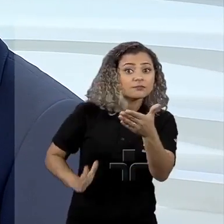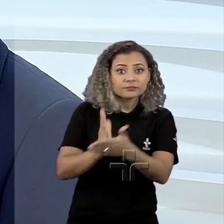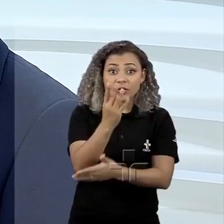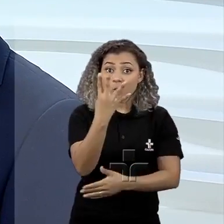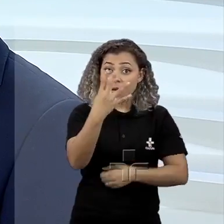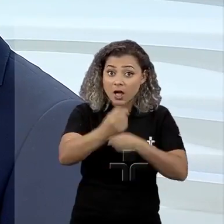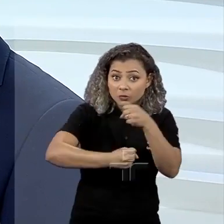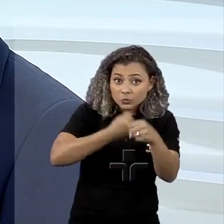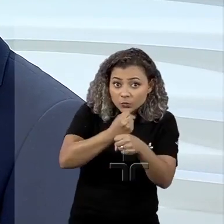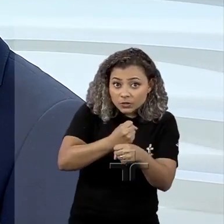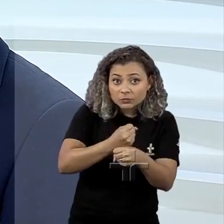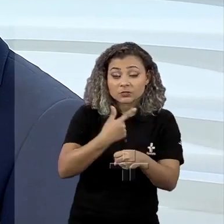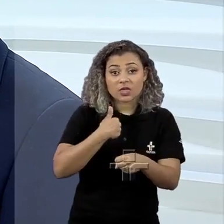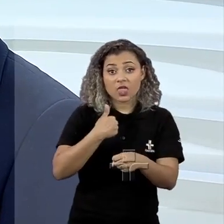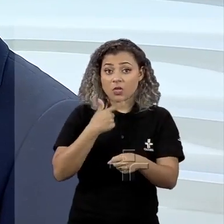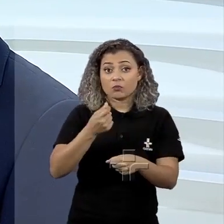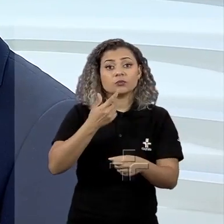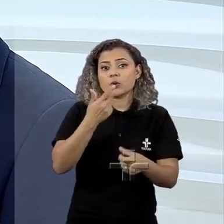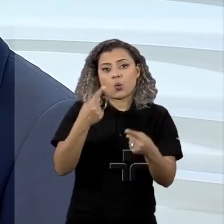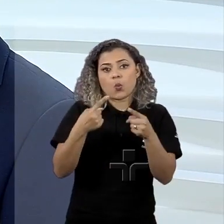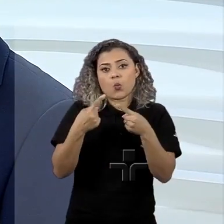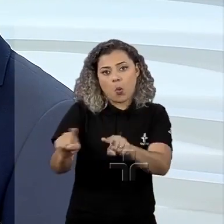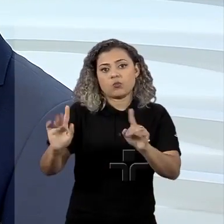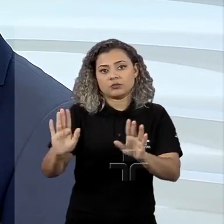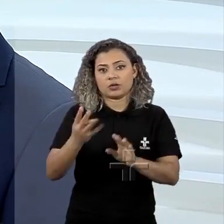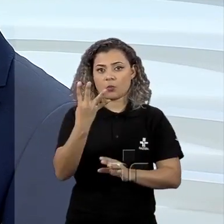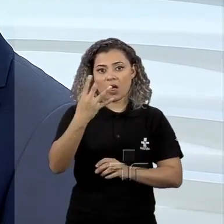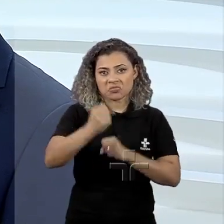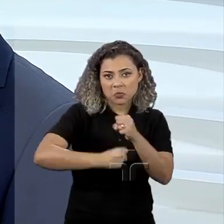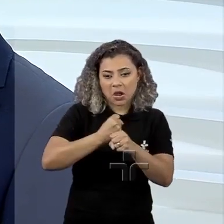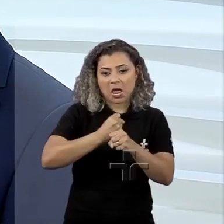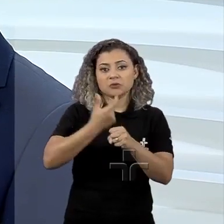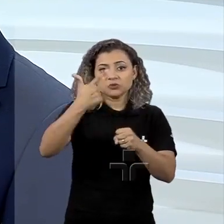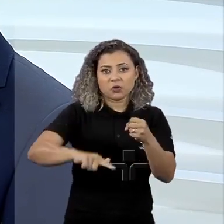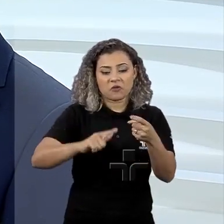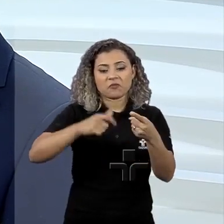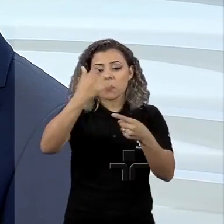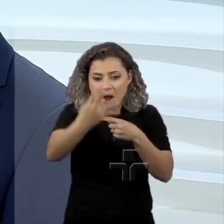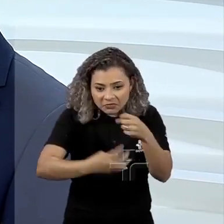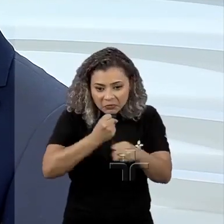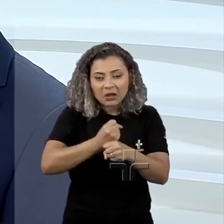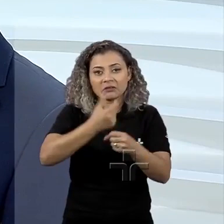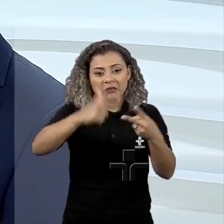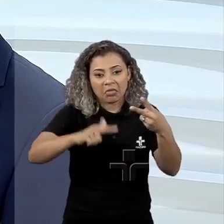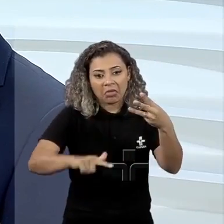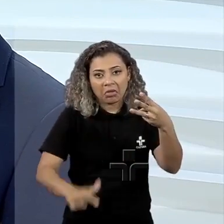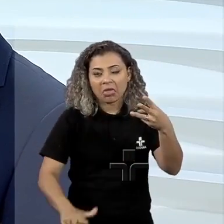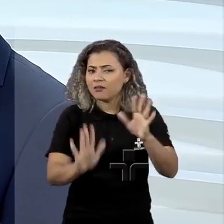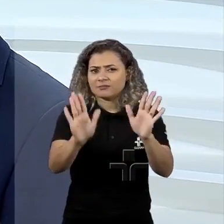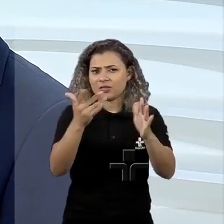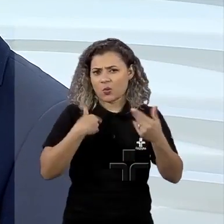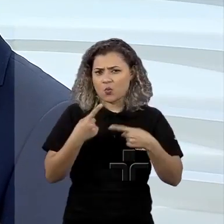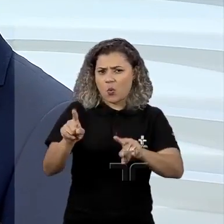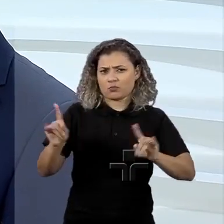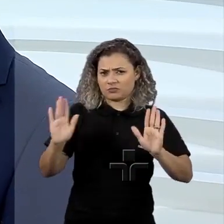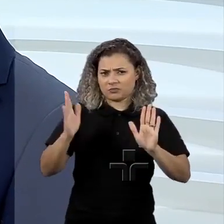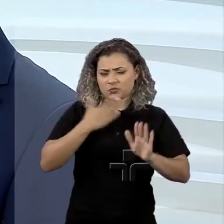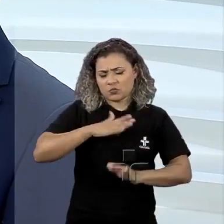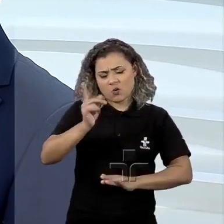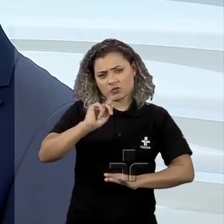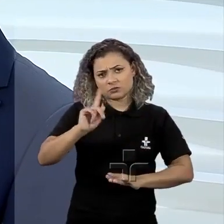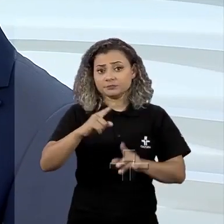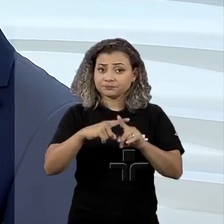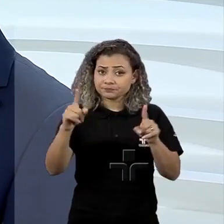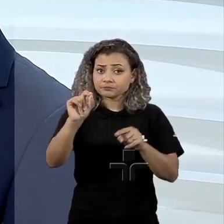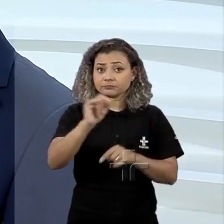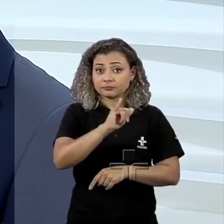anos, aliás, eu sou contra a reeleição, queria aproveitar até para esclarecer isso. Cumprir um único mandato sem reeleição, porque eu sou contra a reeleição. Mas